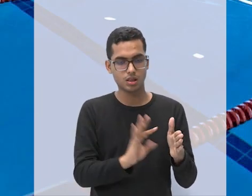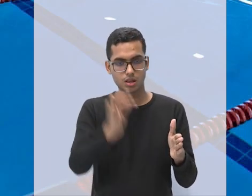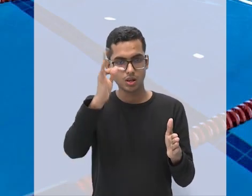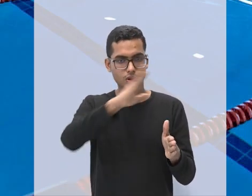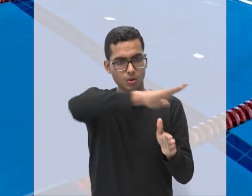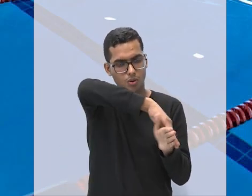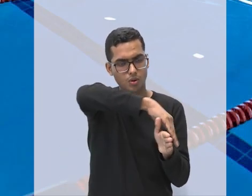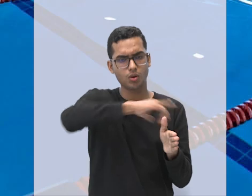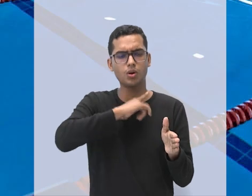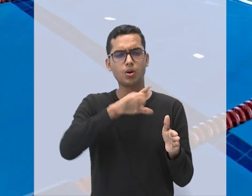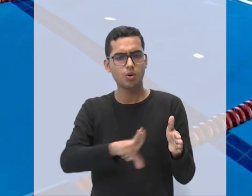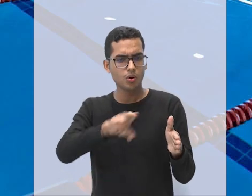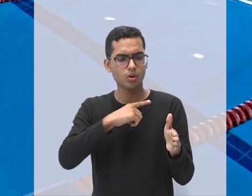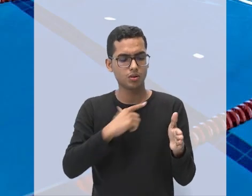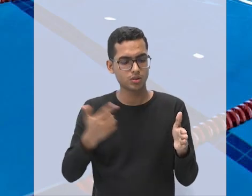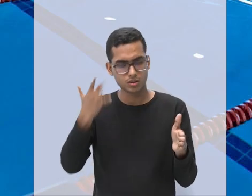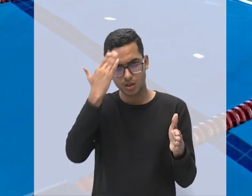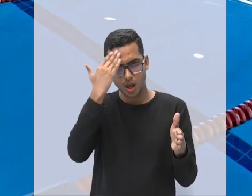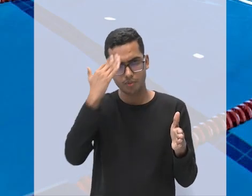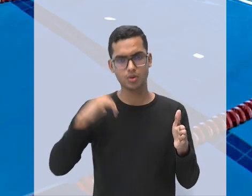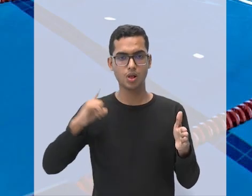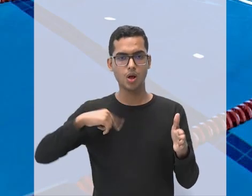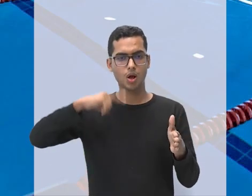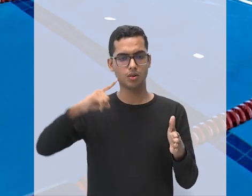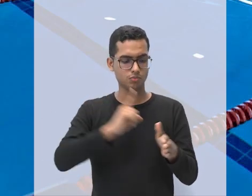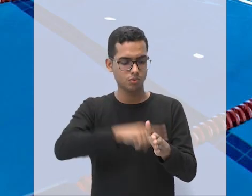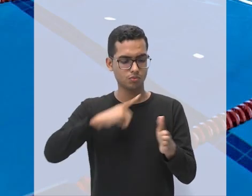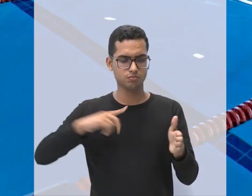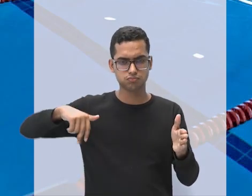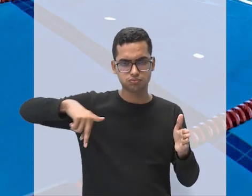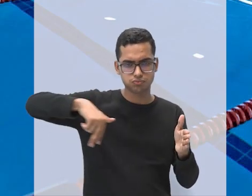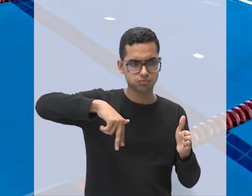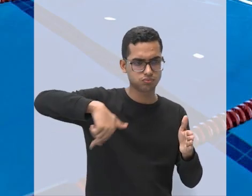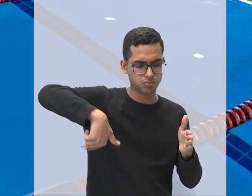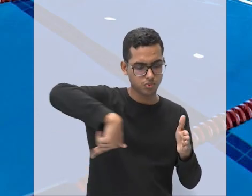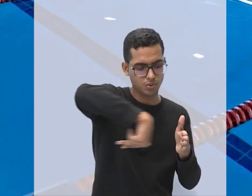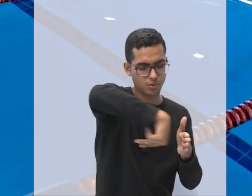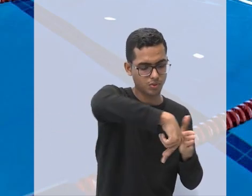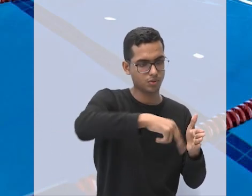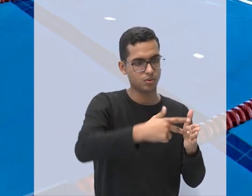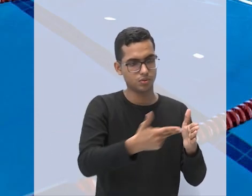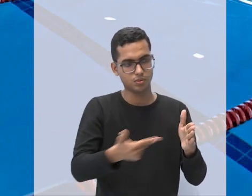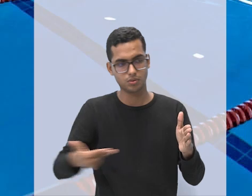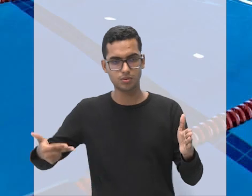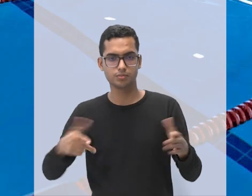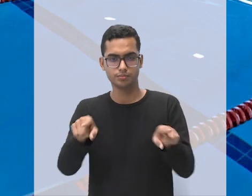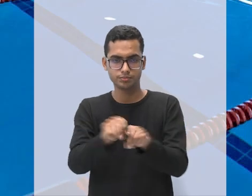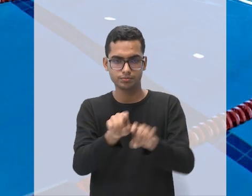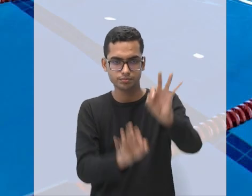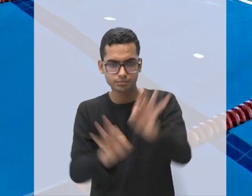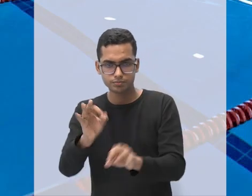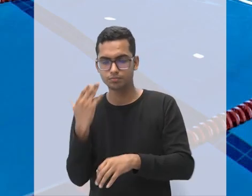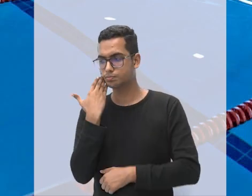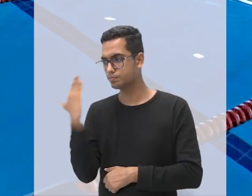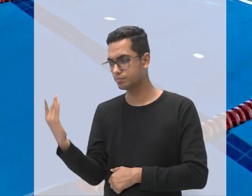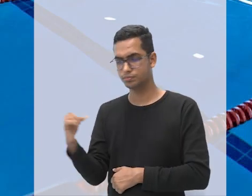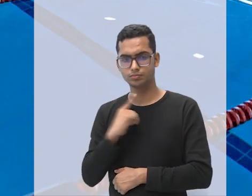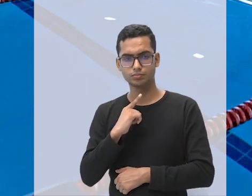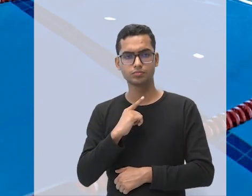chega e quando o outro nadador sai. Lembrando que mesmo tendo toda essa tecnologia, são